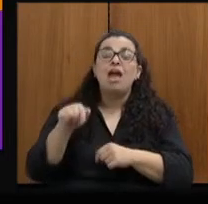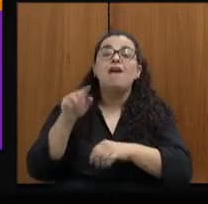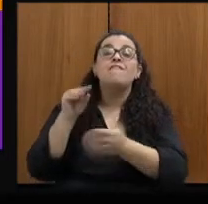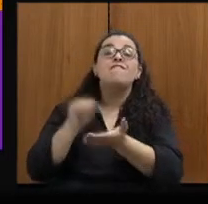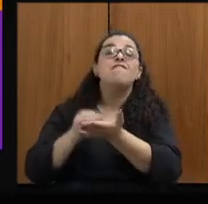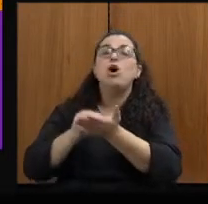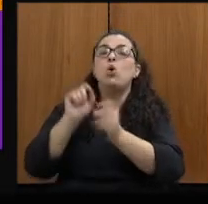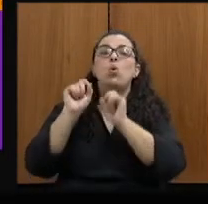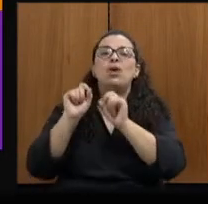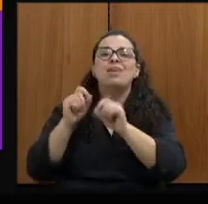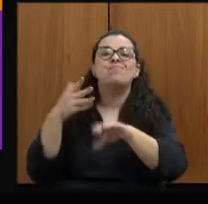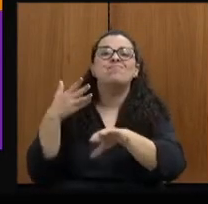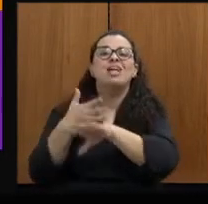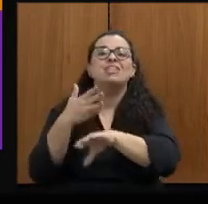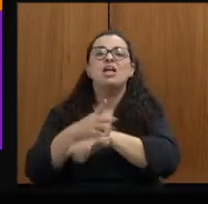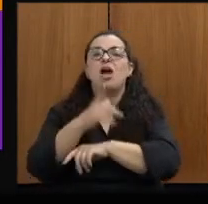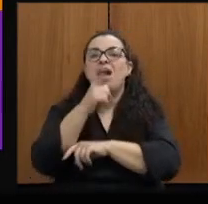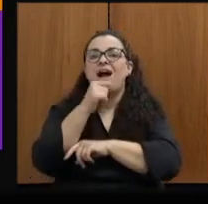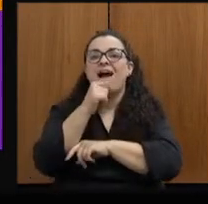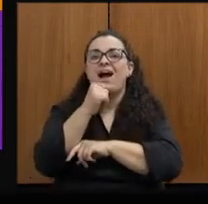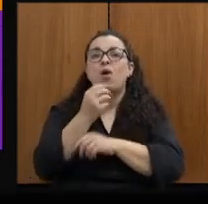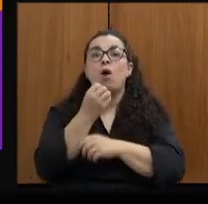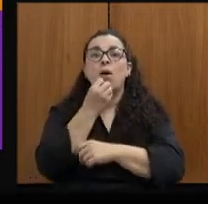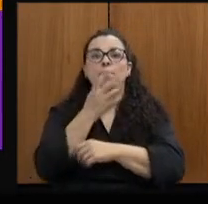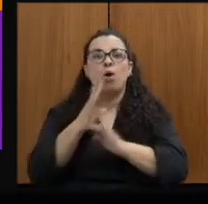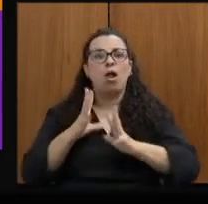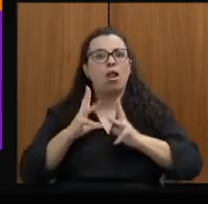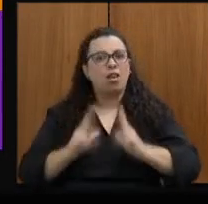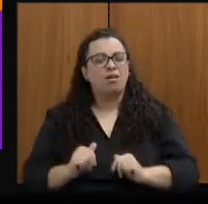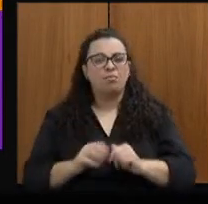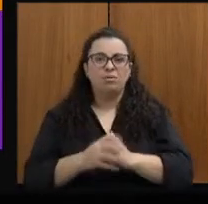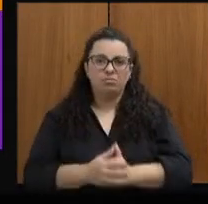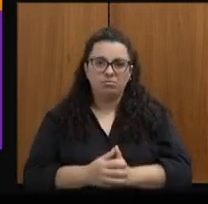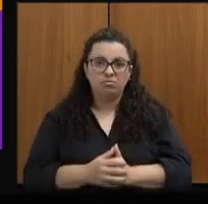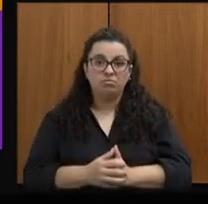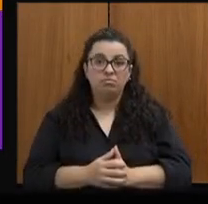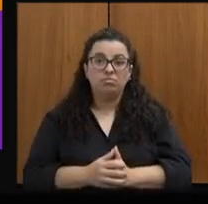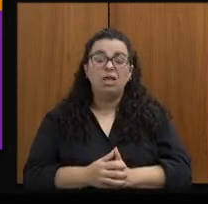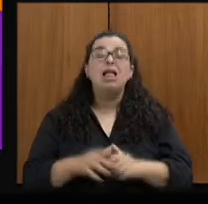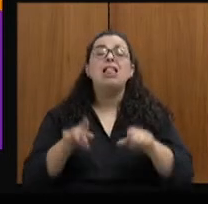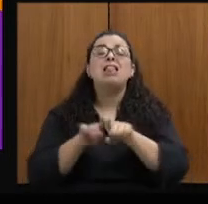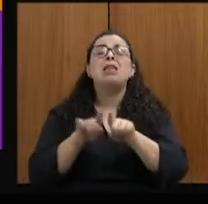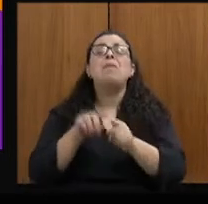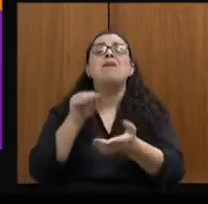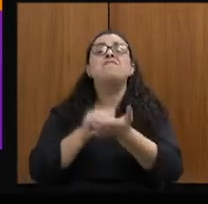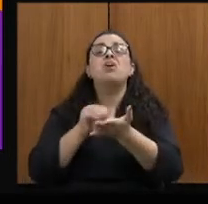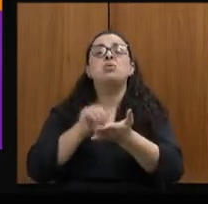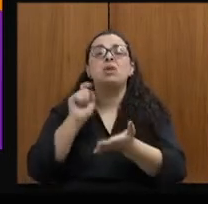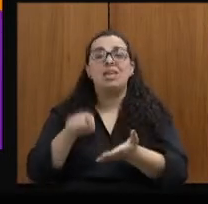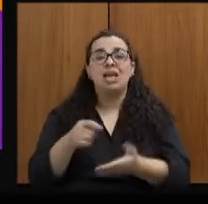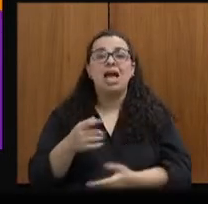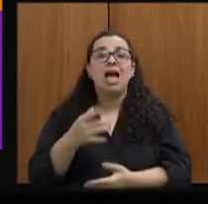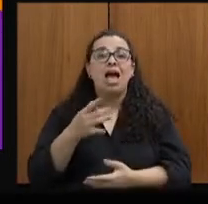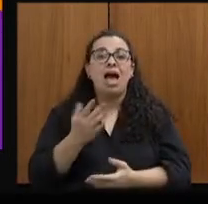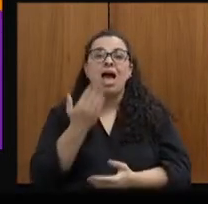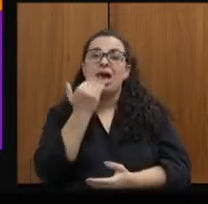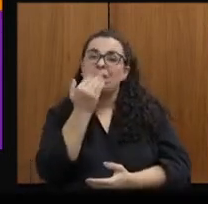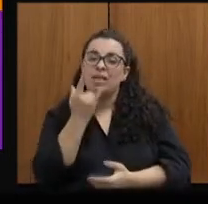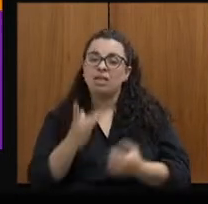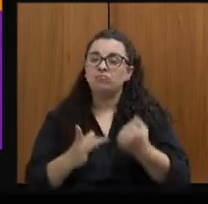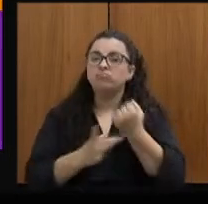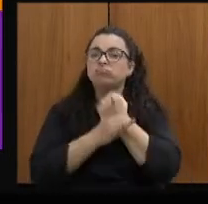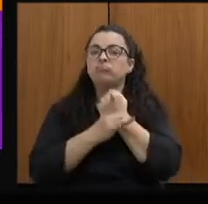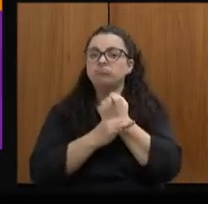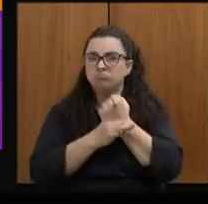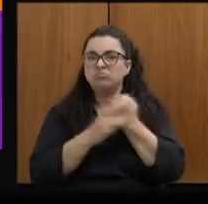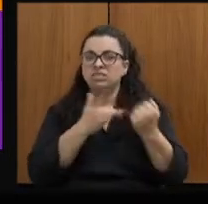de qualidade. Qual que é a outra também que falta? Segurança alimentar e apoio à produção. Então, sementes e ferramentas.